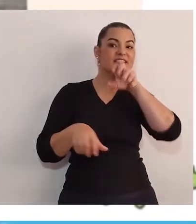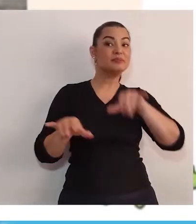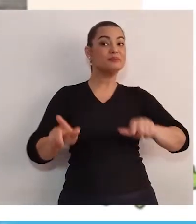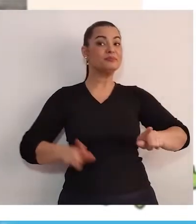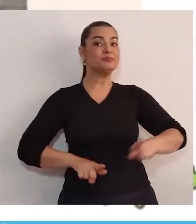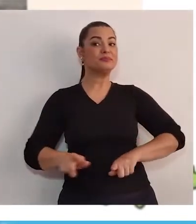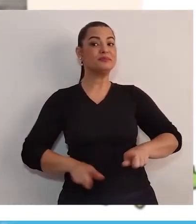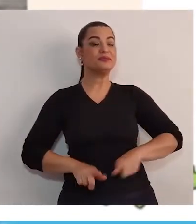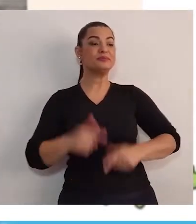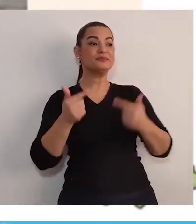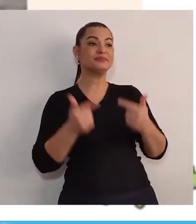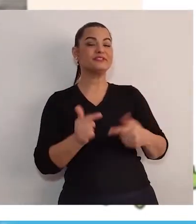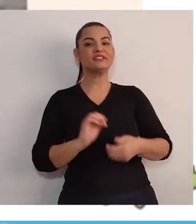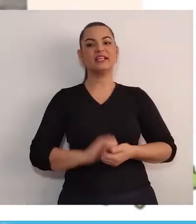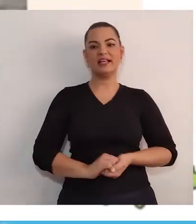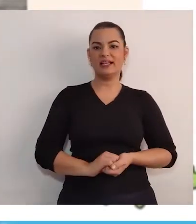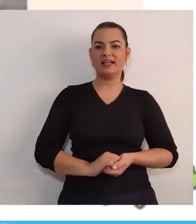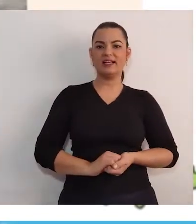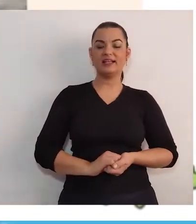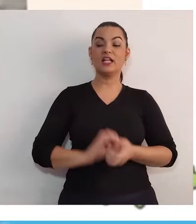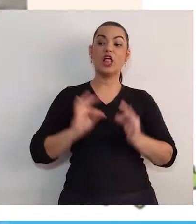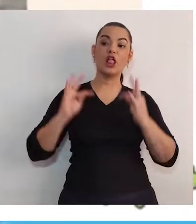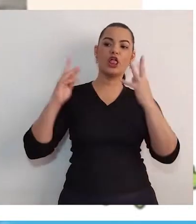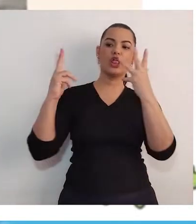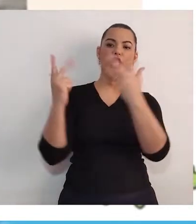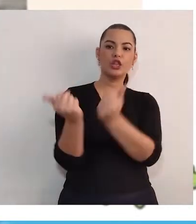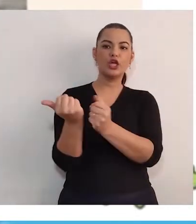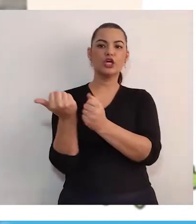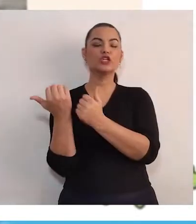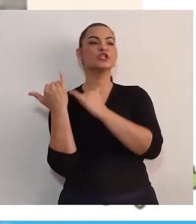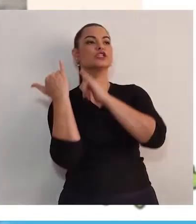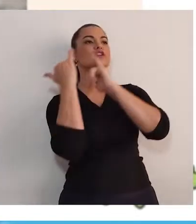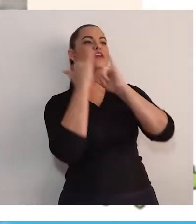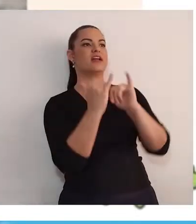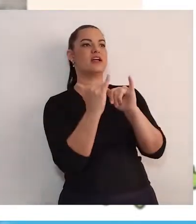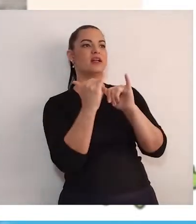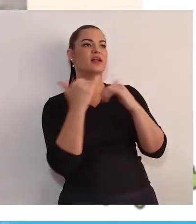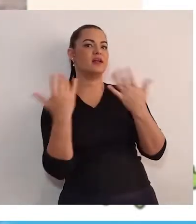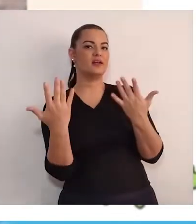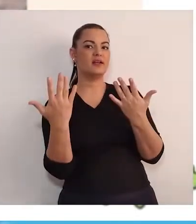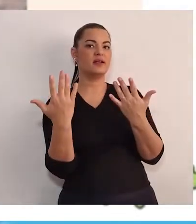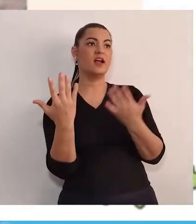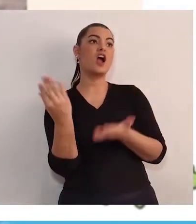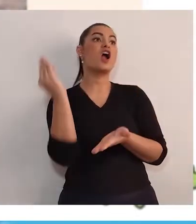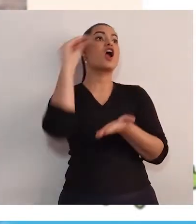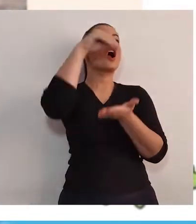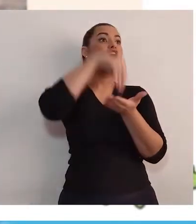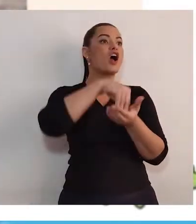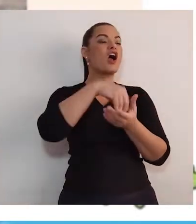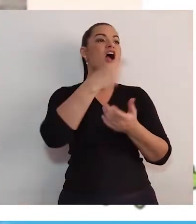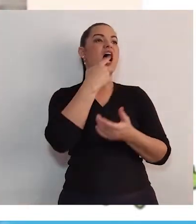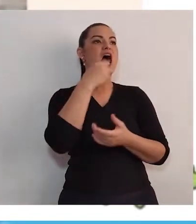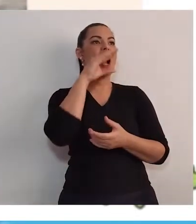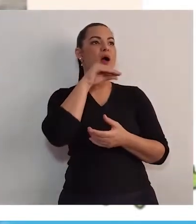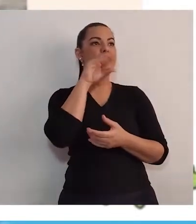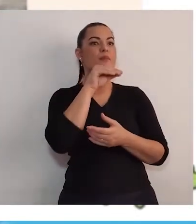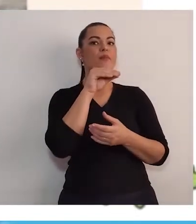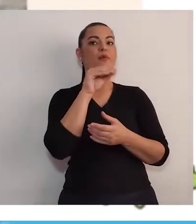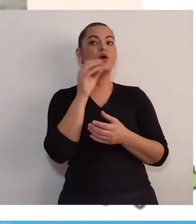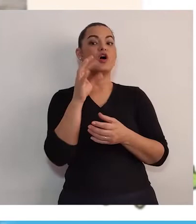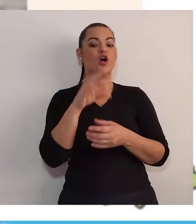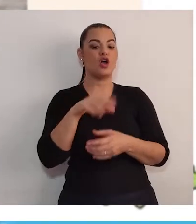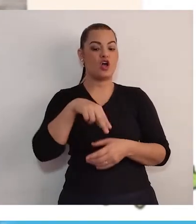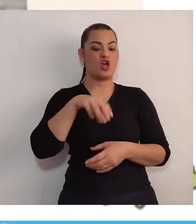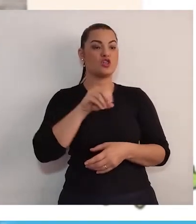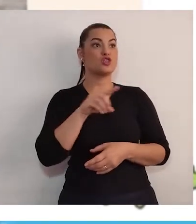mal-humorada. Todos eles falaram em alta voz. Coloca na boca esse punhado